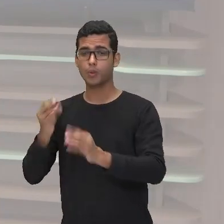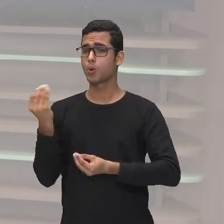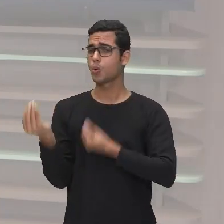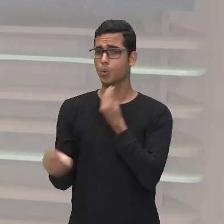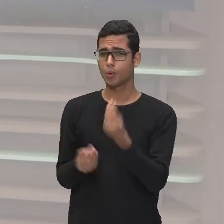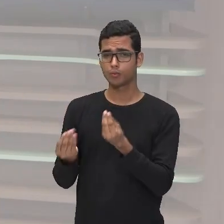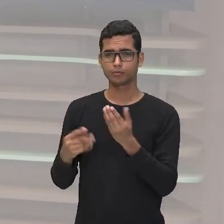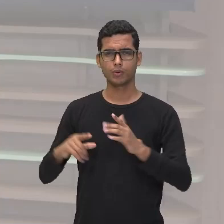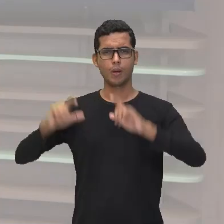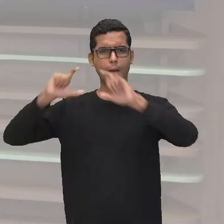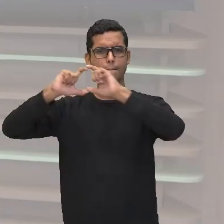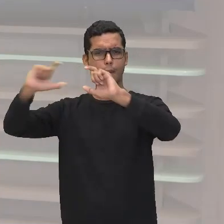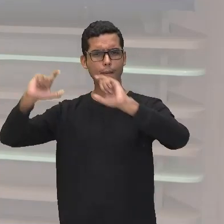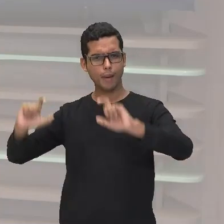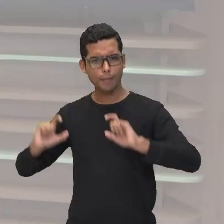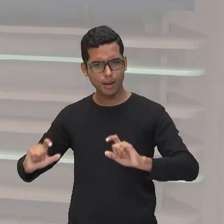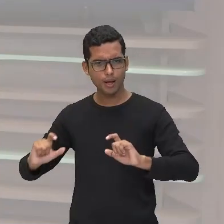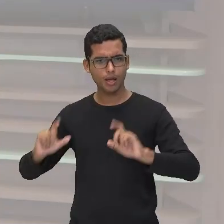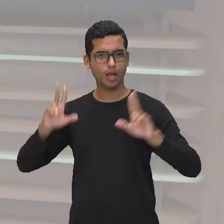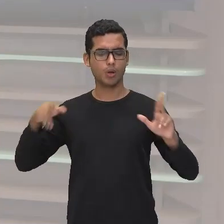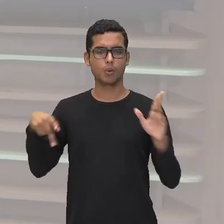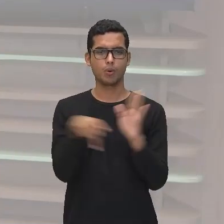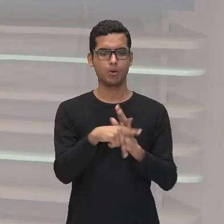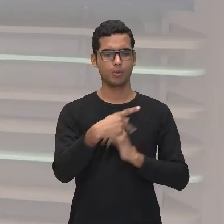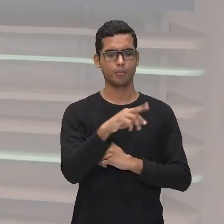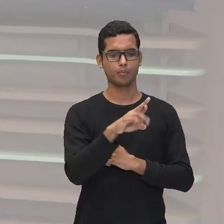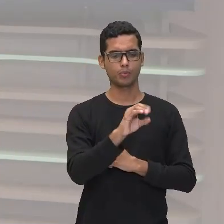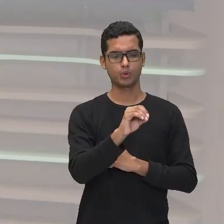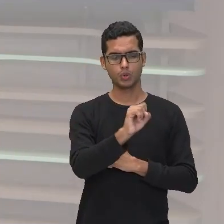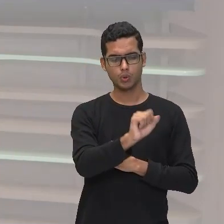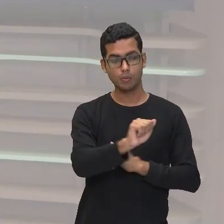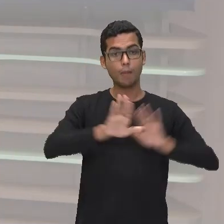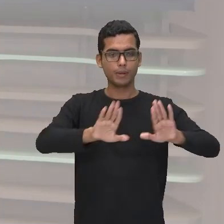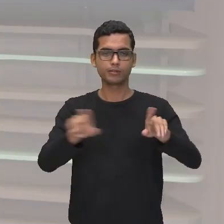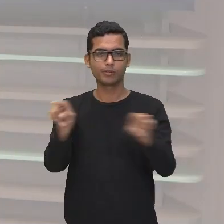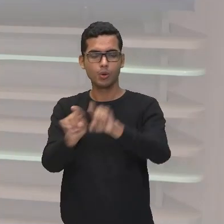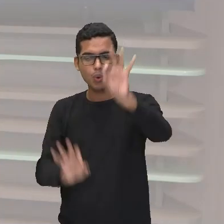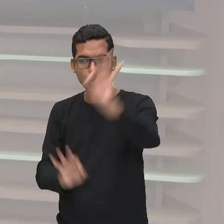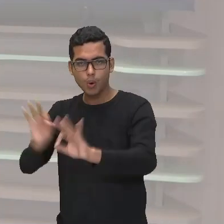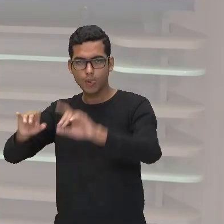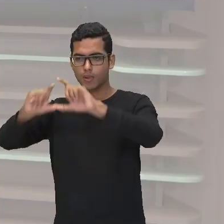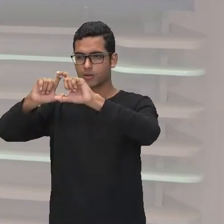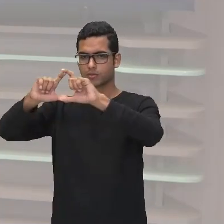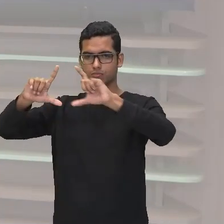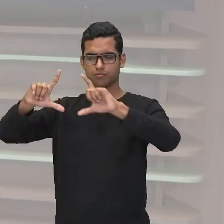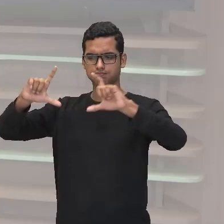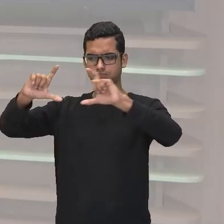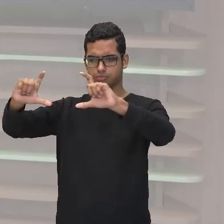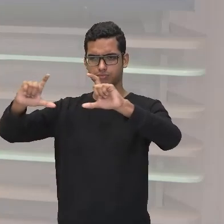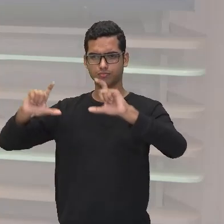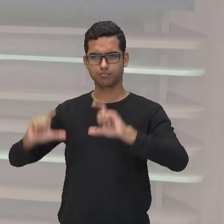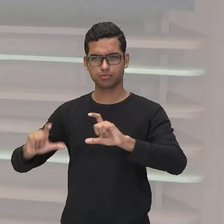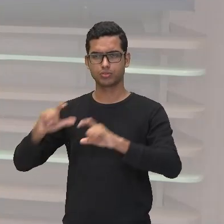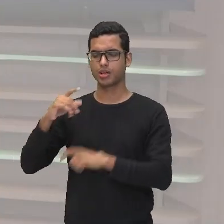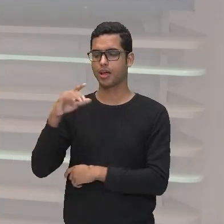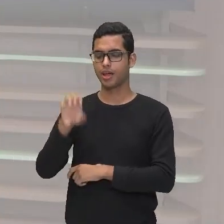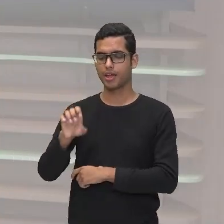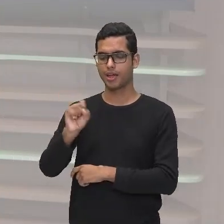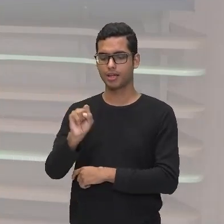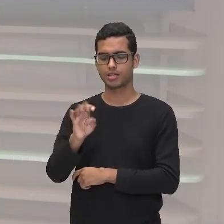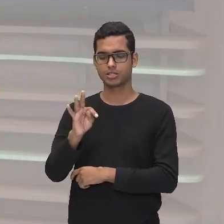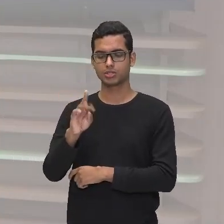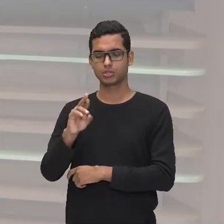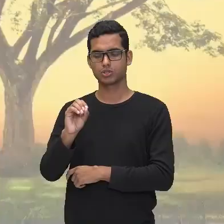em parágrafos, como a prosa, não é? Mas ele é organizado em estrofes e versos.